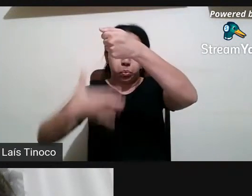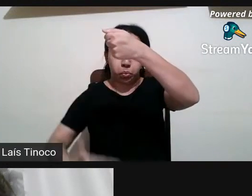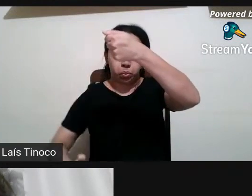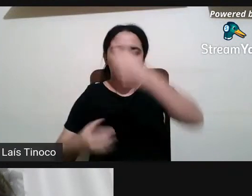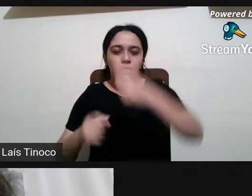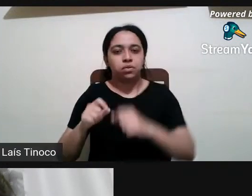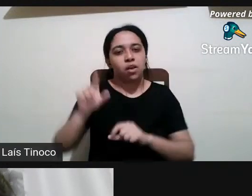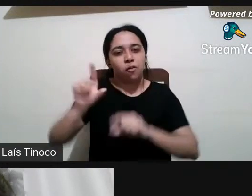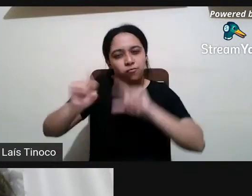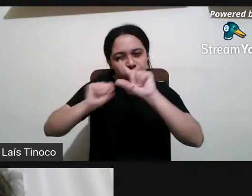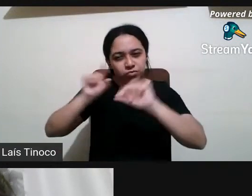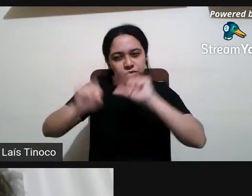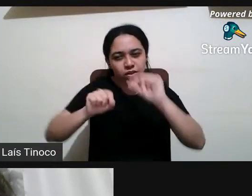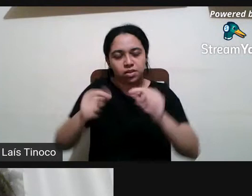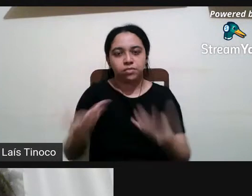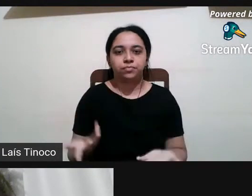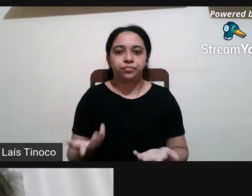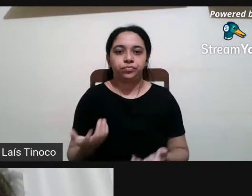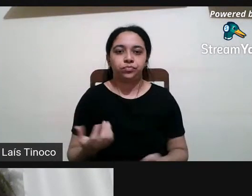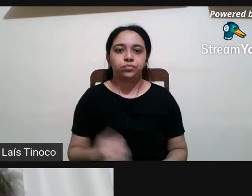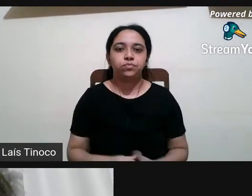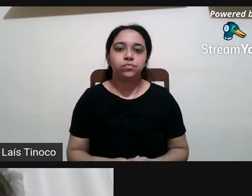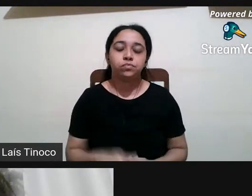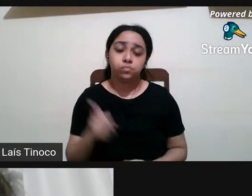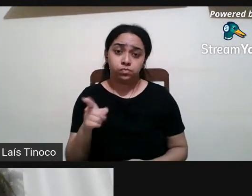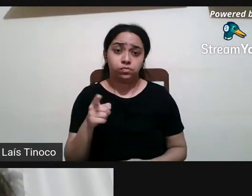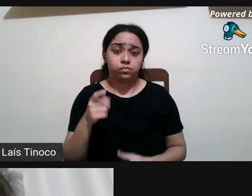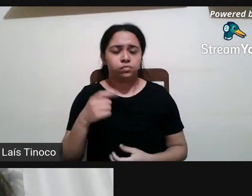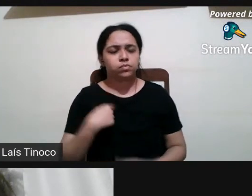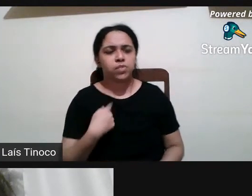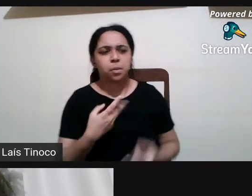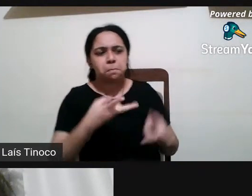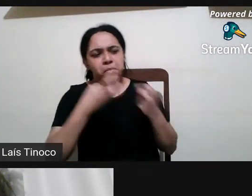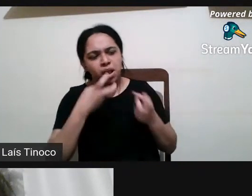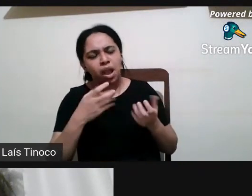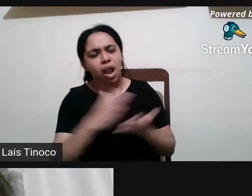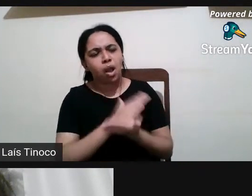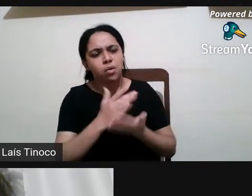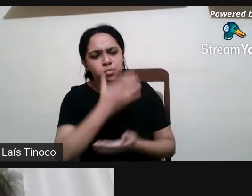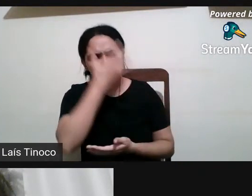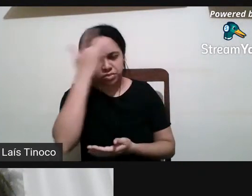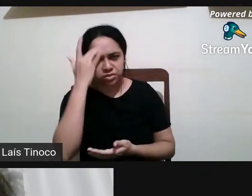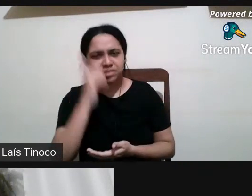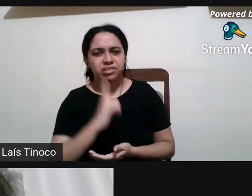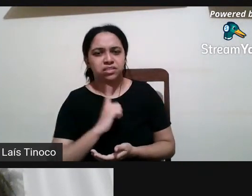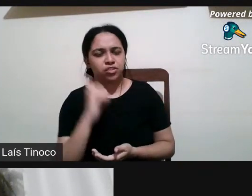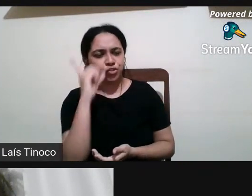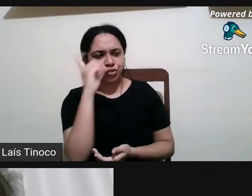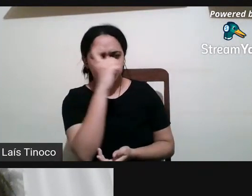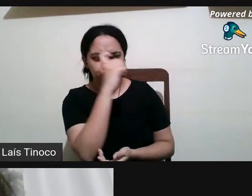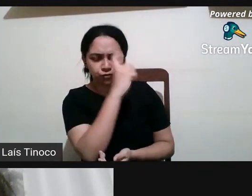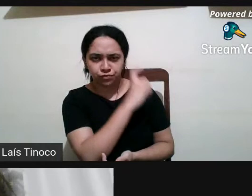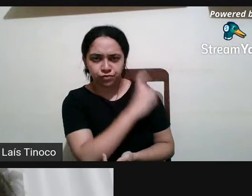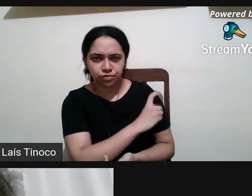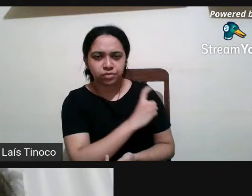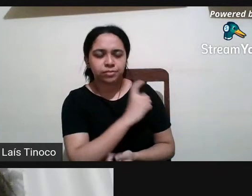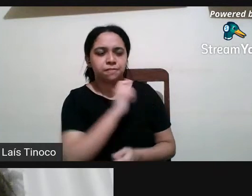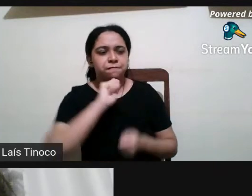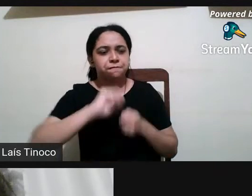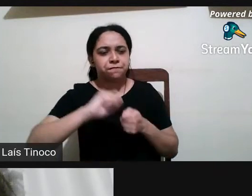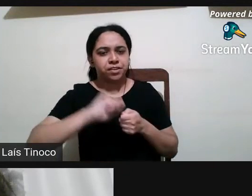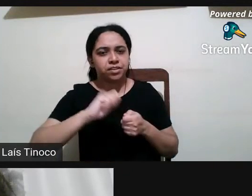uma aqui, ó. Eu vejo que as pessoas, às vezes, têm dificuldade para estar realizando